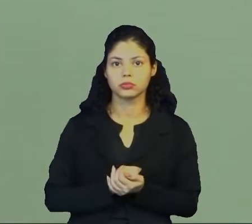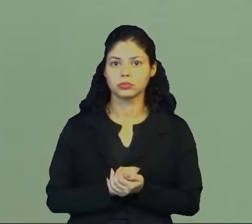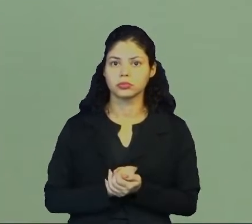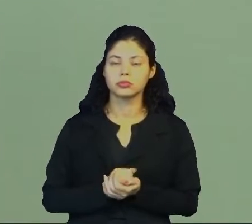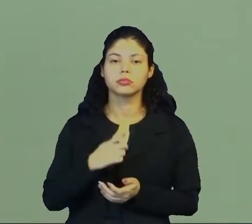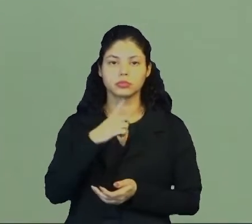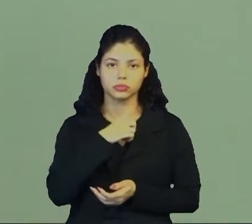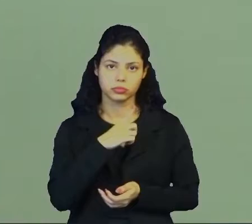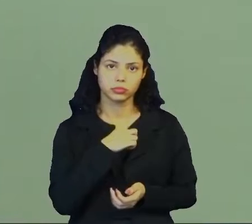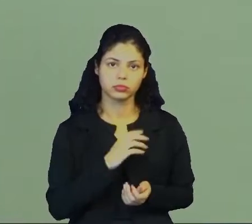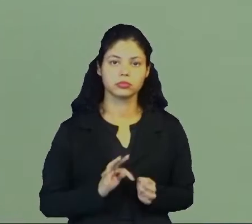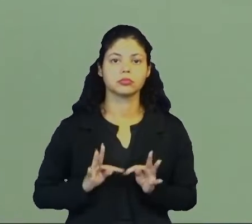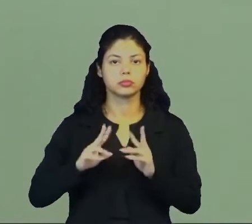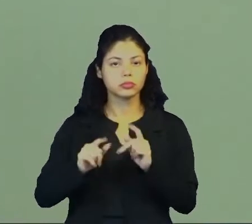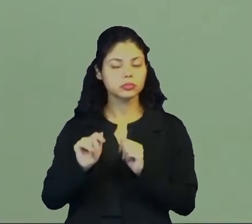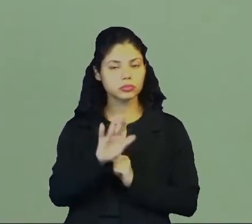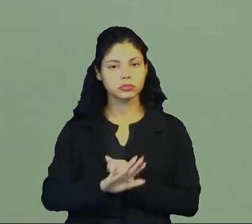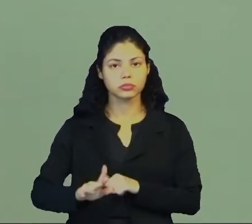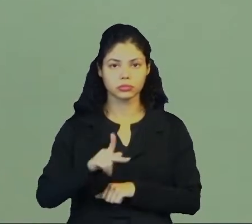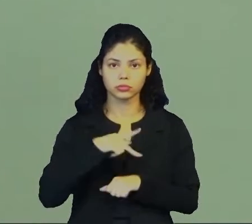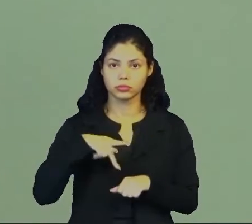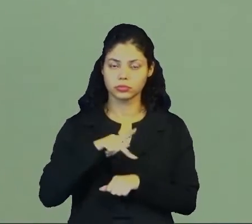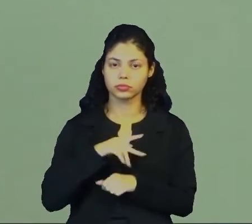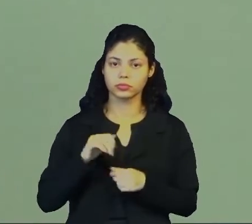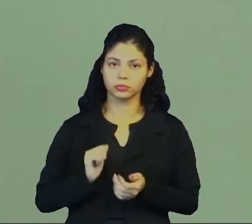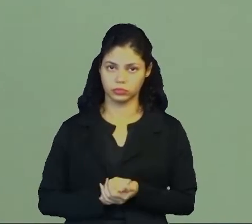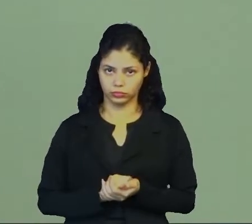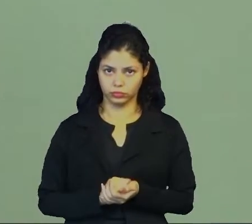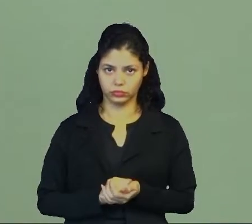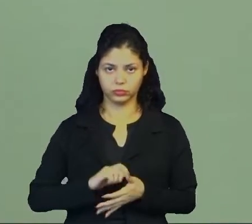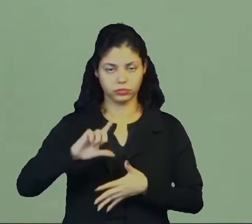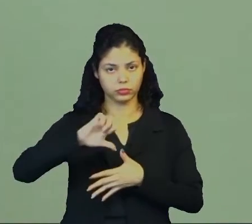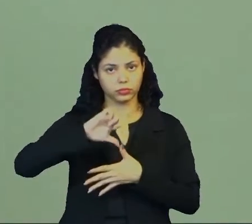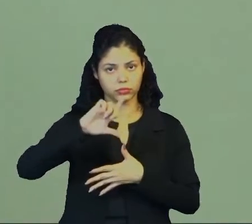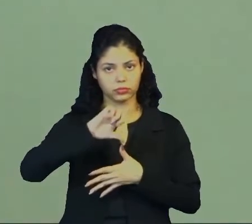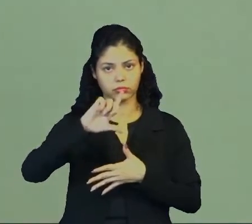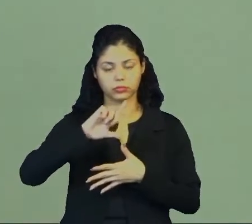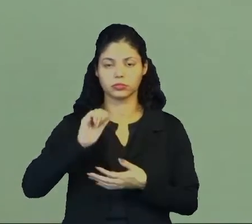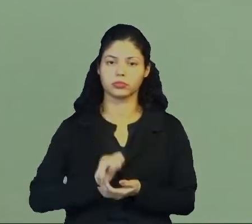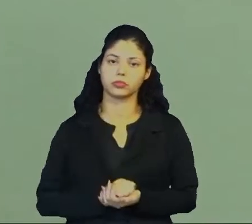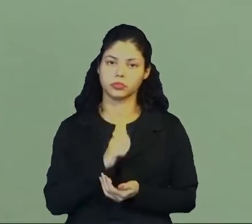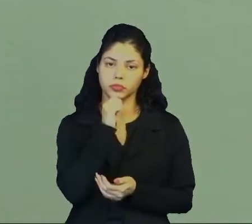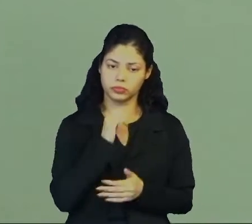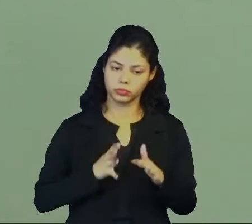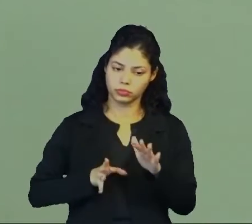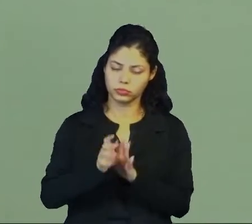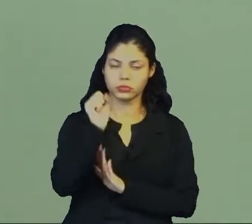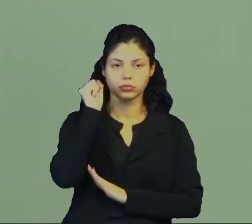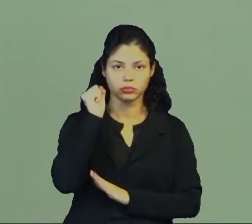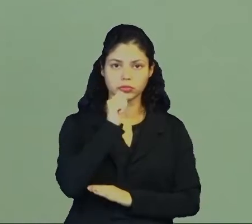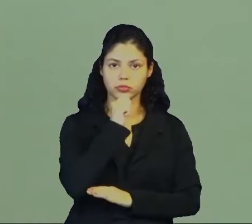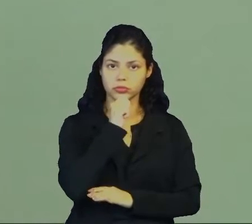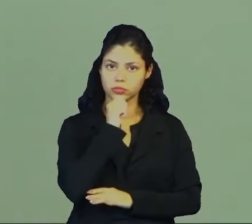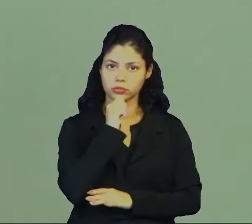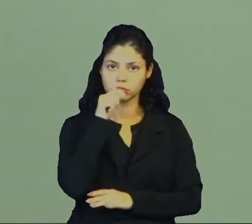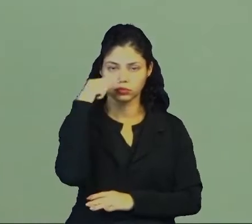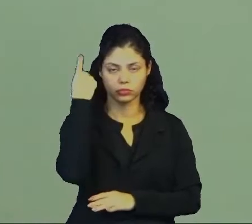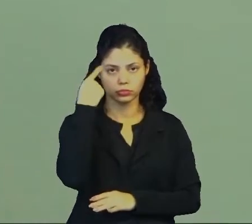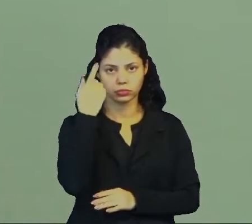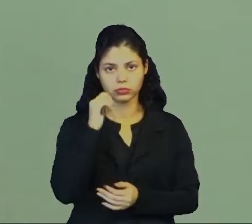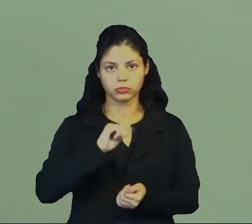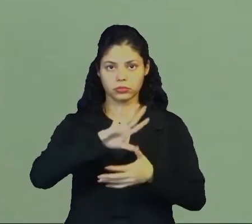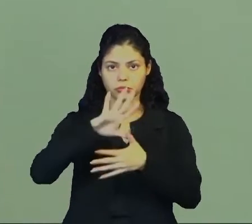independência de praticamente todos os países, latino-americanos, A independência da América Espanhola, por